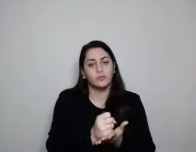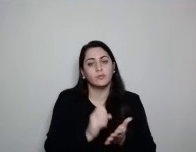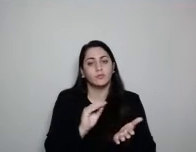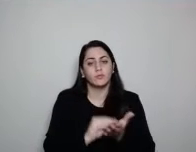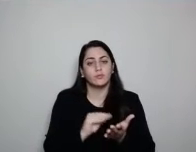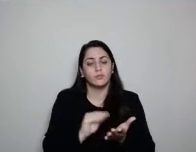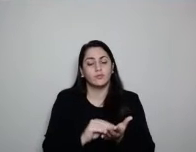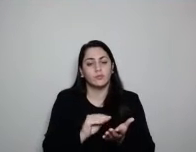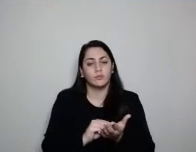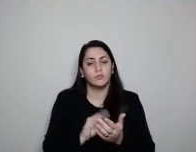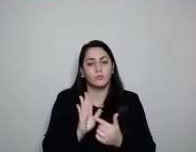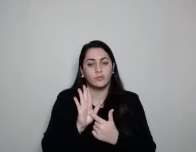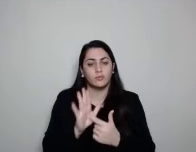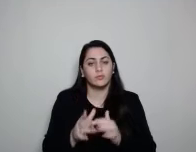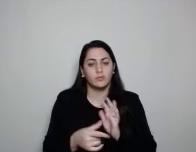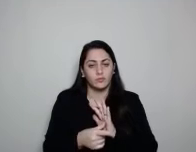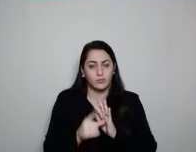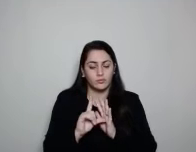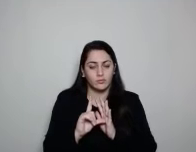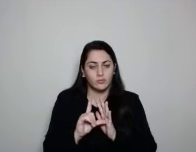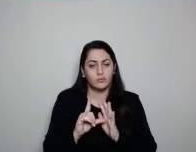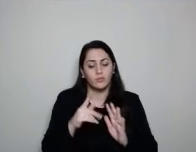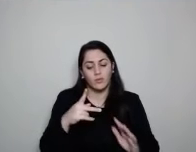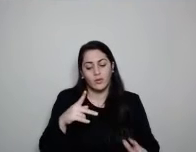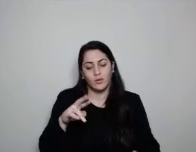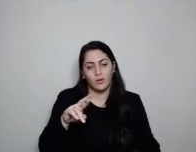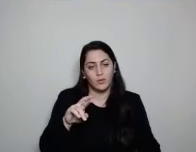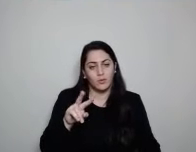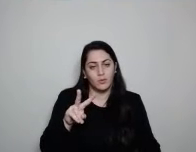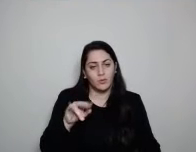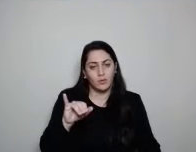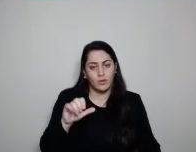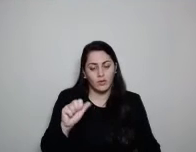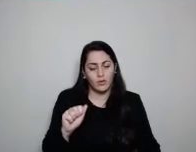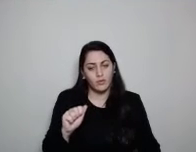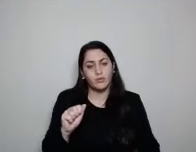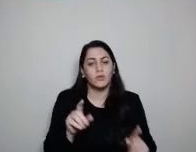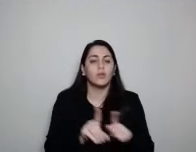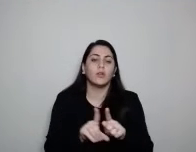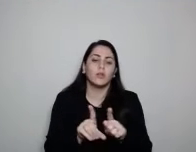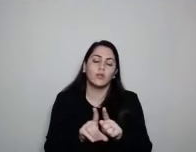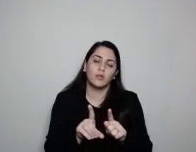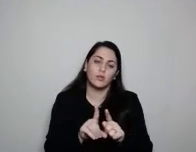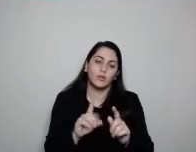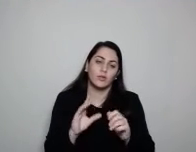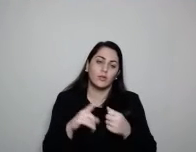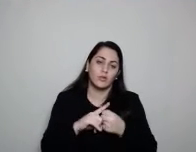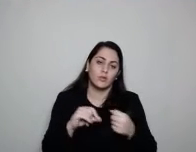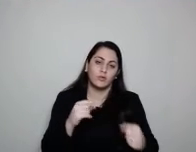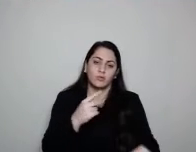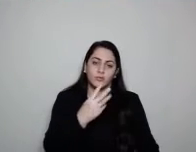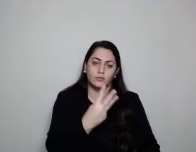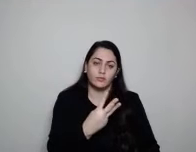prévia notificação do representante, incidência da sanção legal consignada no artigo 34 da Lei